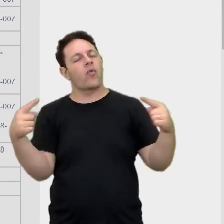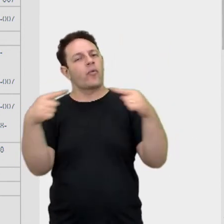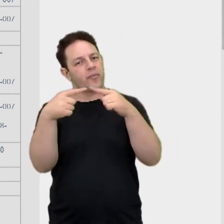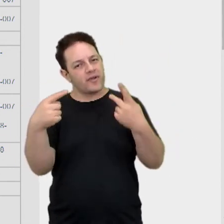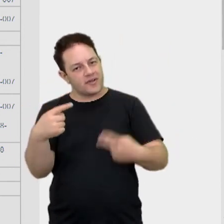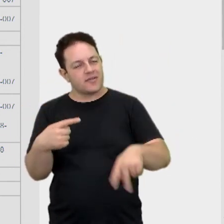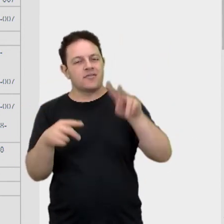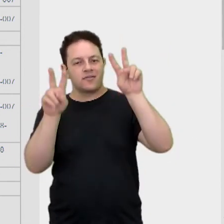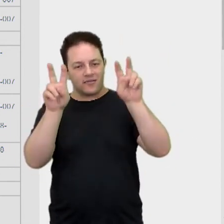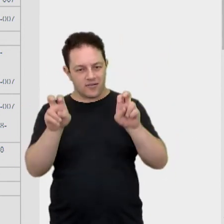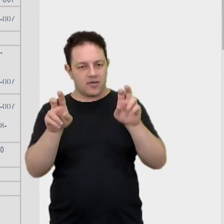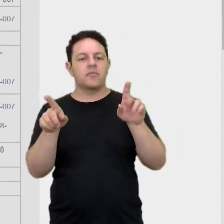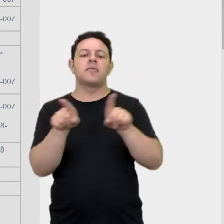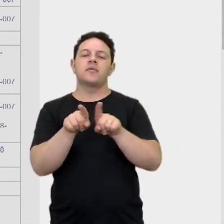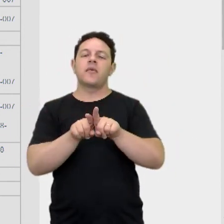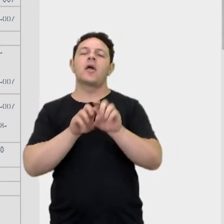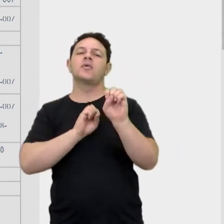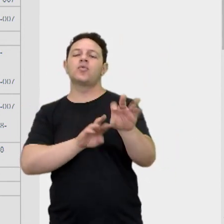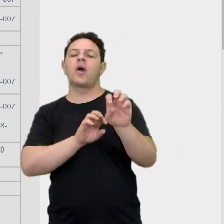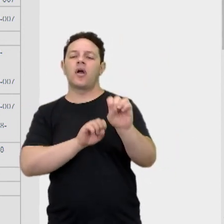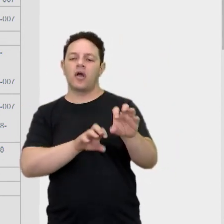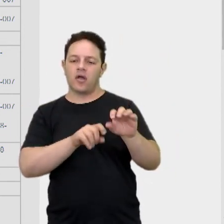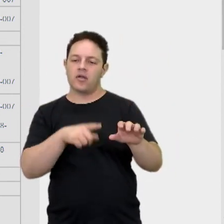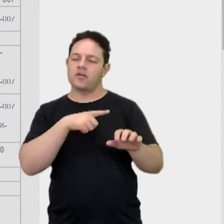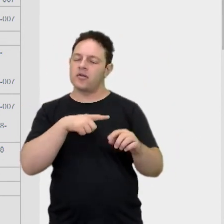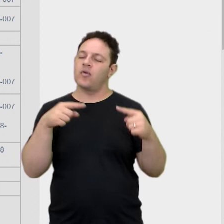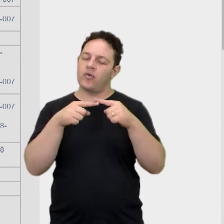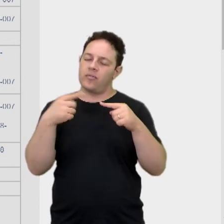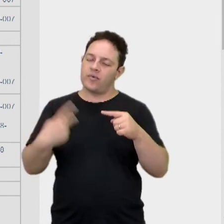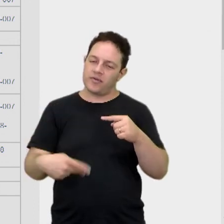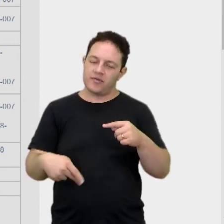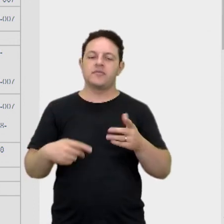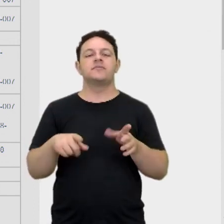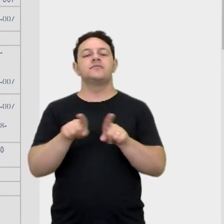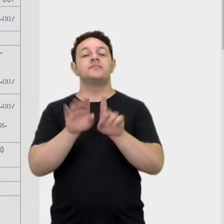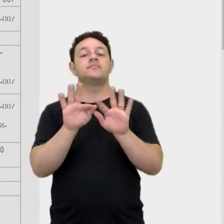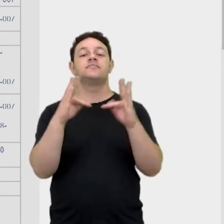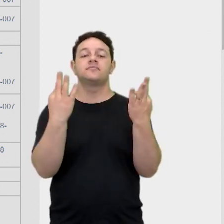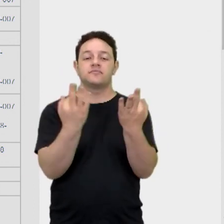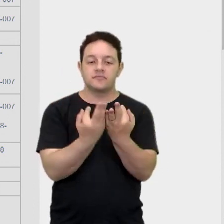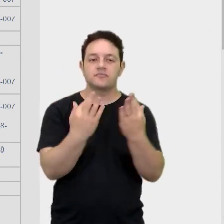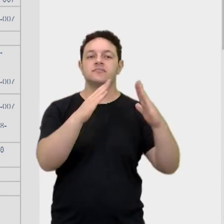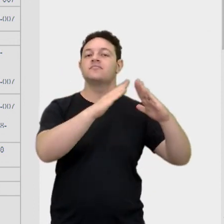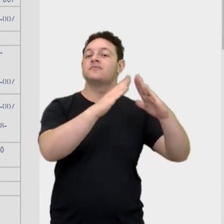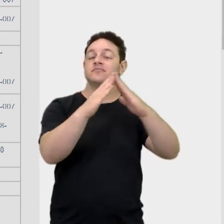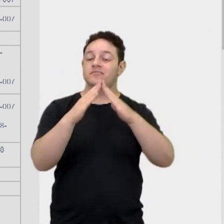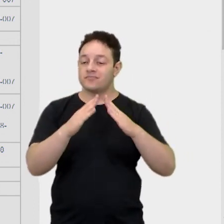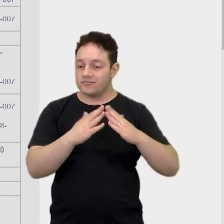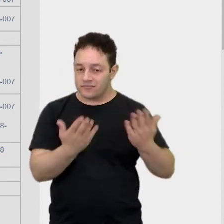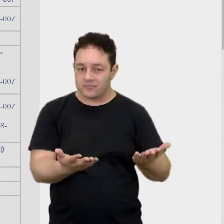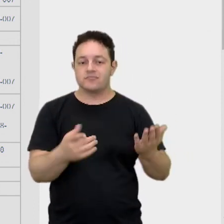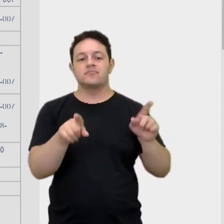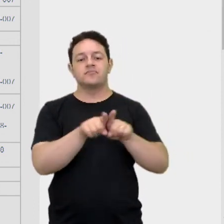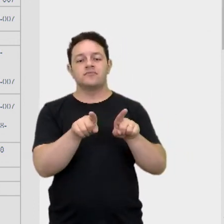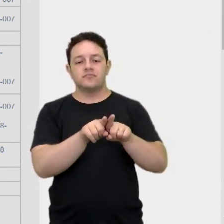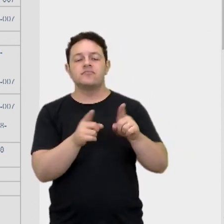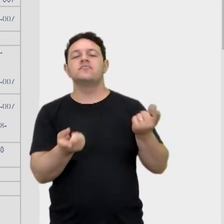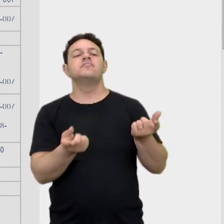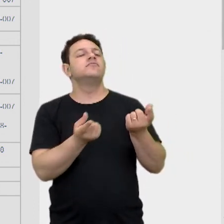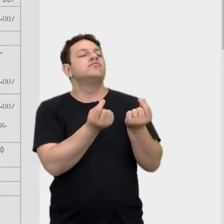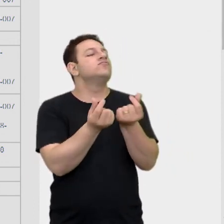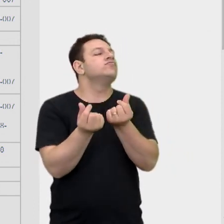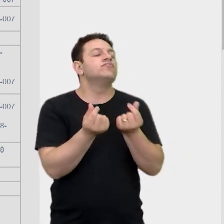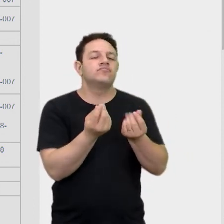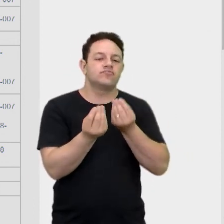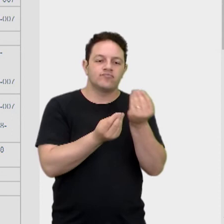a parte da educação, que faz parte aí do nosso cotidiano, famílias e domicílios, índice de preços,